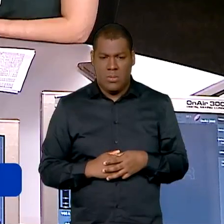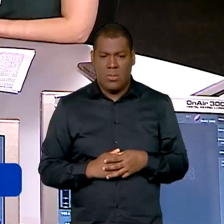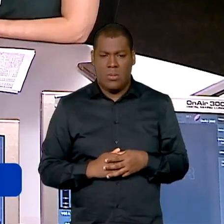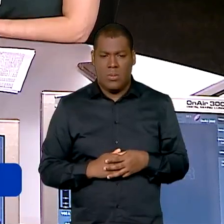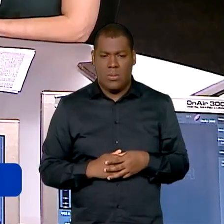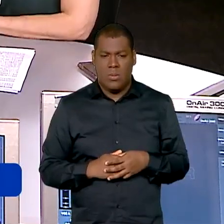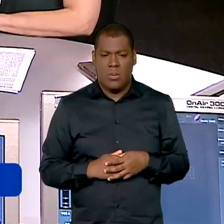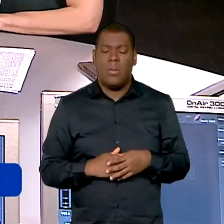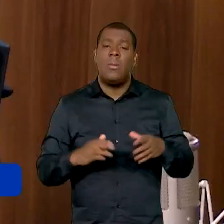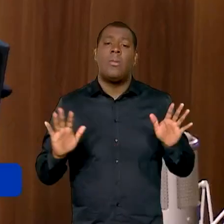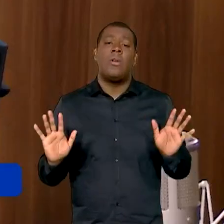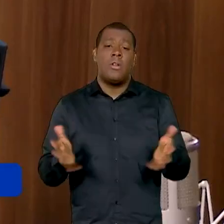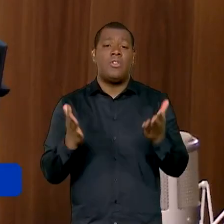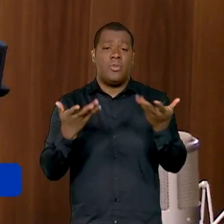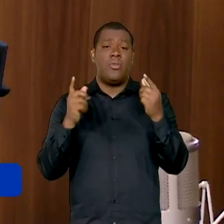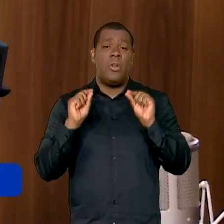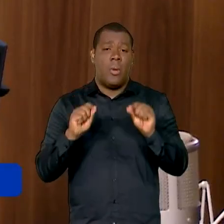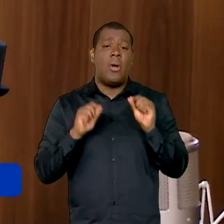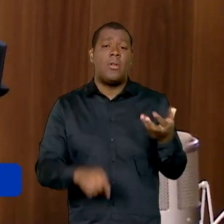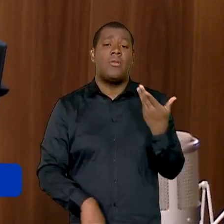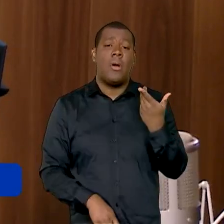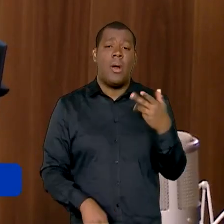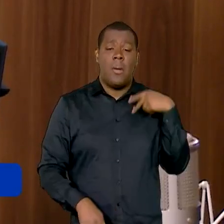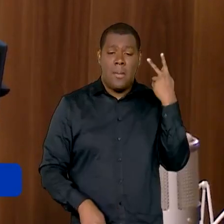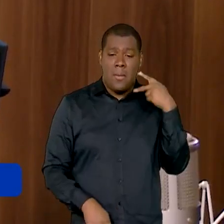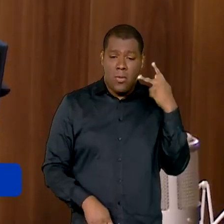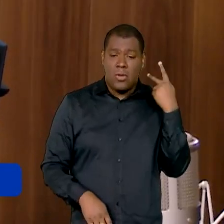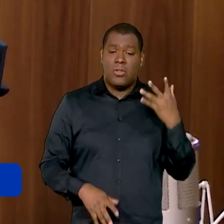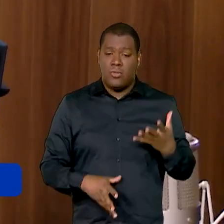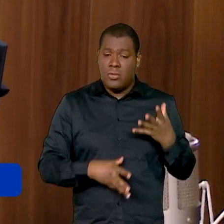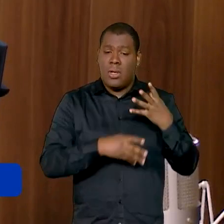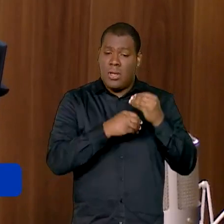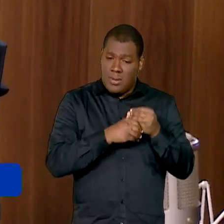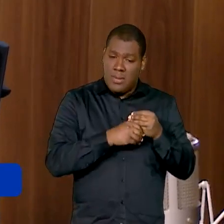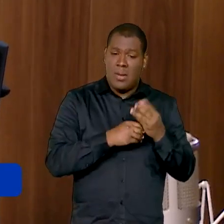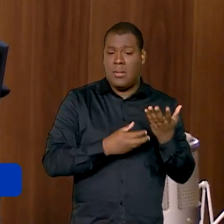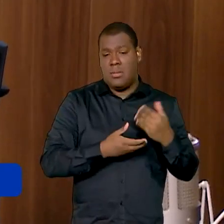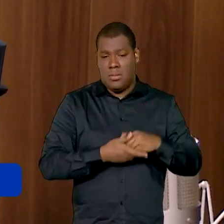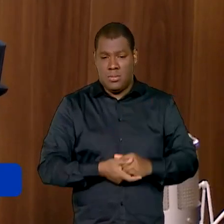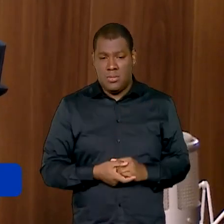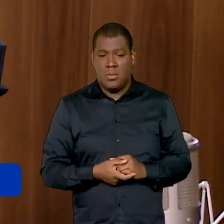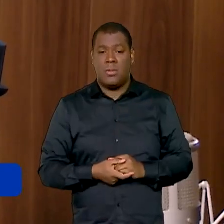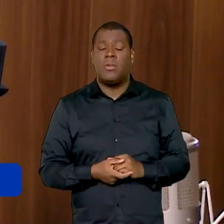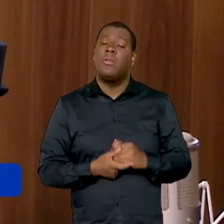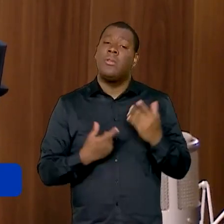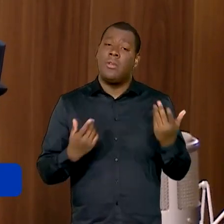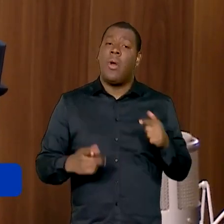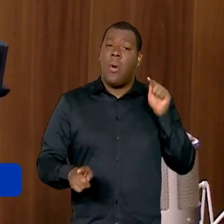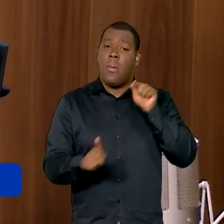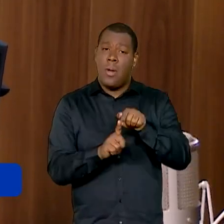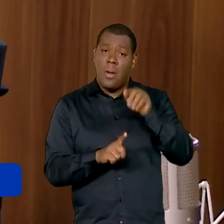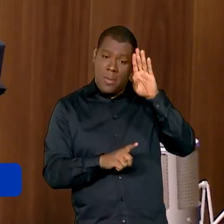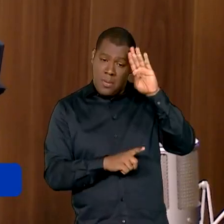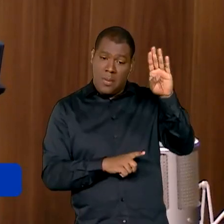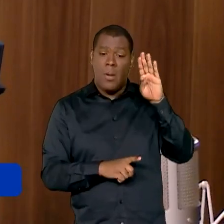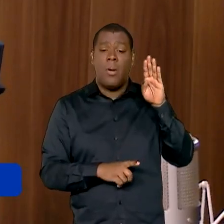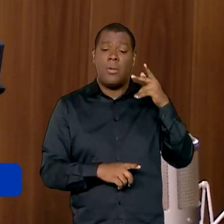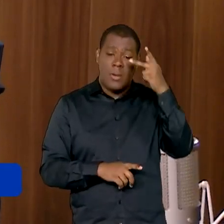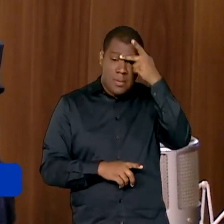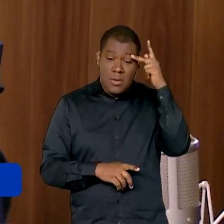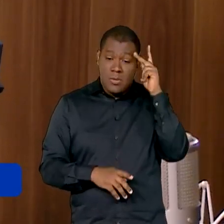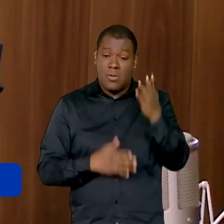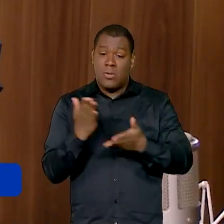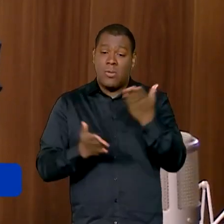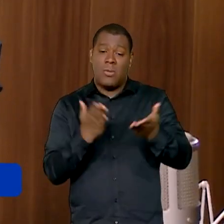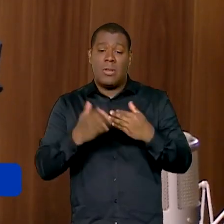estimular que as emendas sejam colocadas naqueles equipamentos que cuidam de gente, que cuidam das pessoas. Então, uma cidade que não tem uma creche,